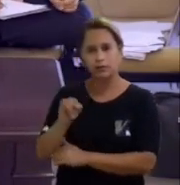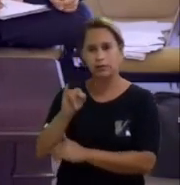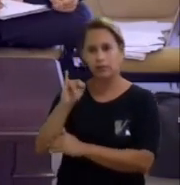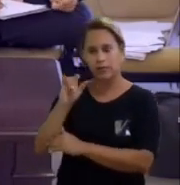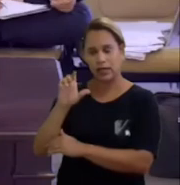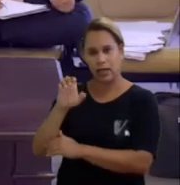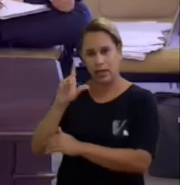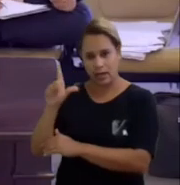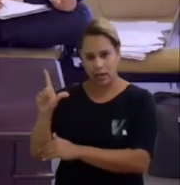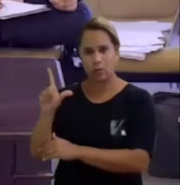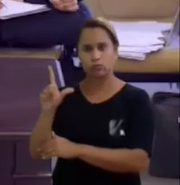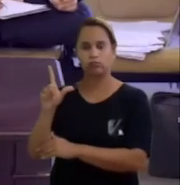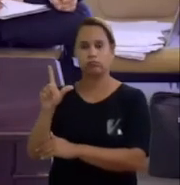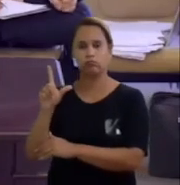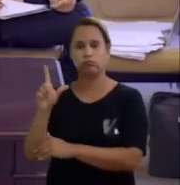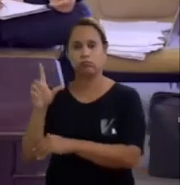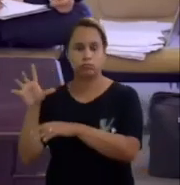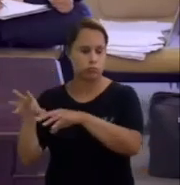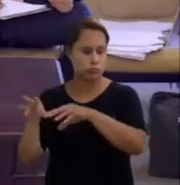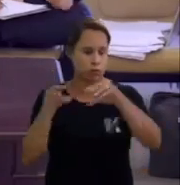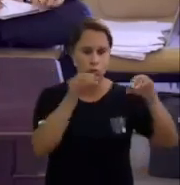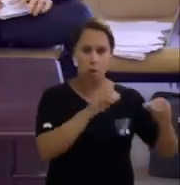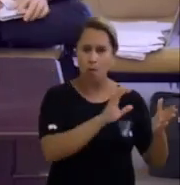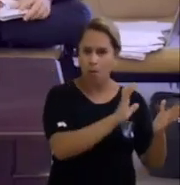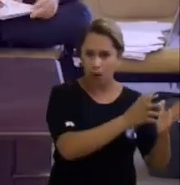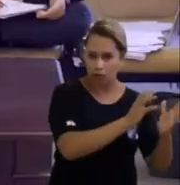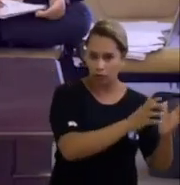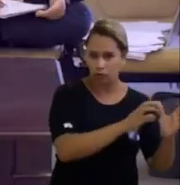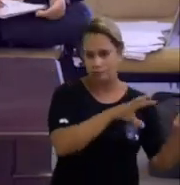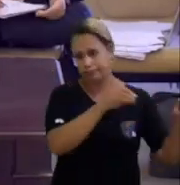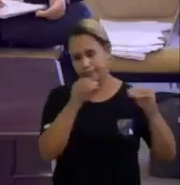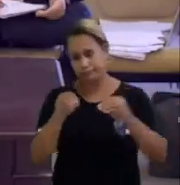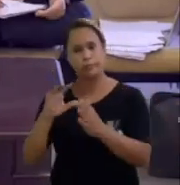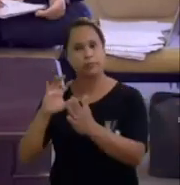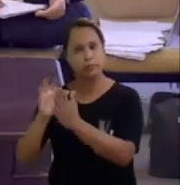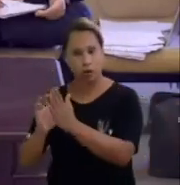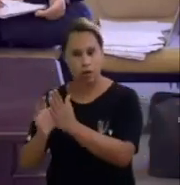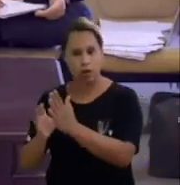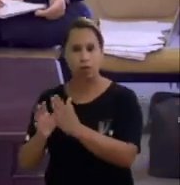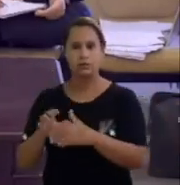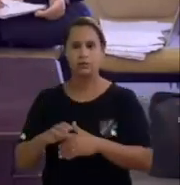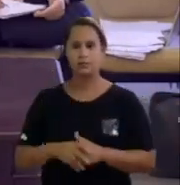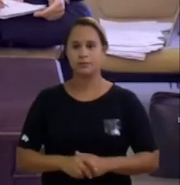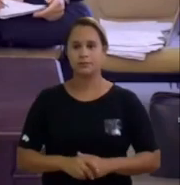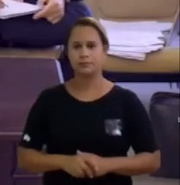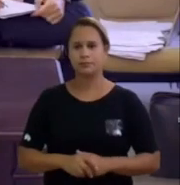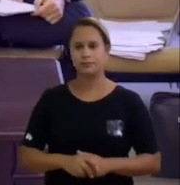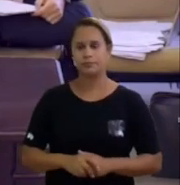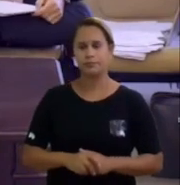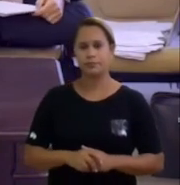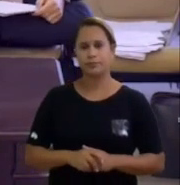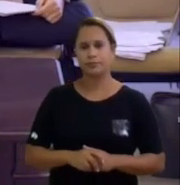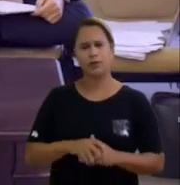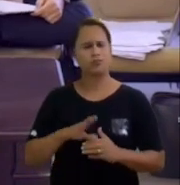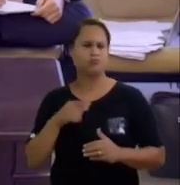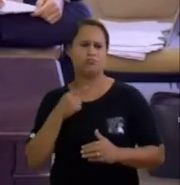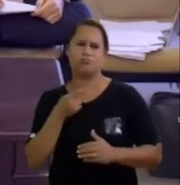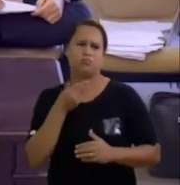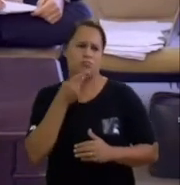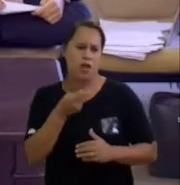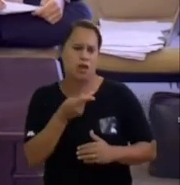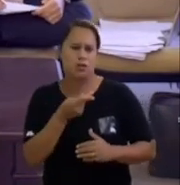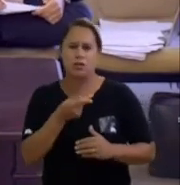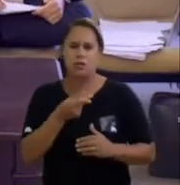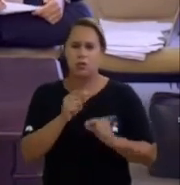partido. E digo isso porque quando se cita o julgado paradigma da juíza Selma, não se tem a intenção de repetir o julgado, mas de colher